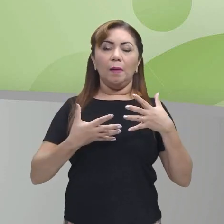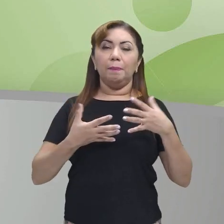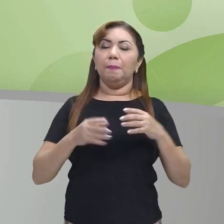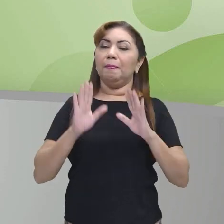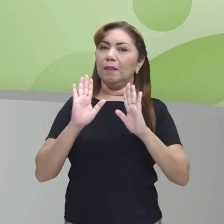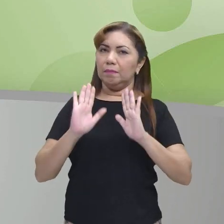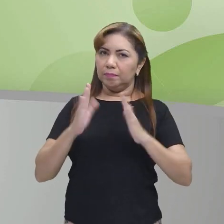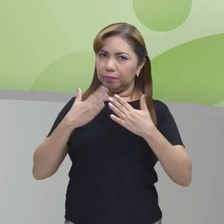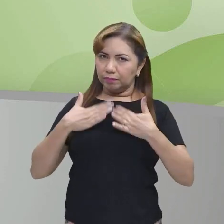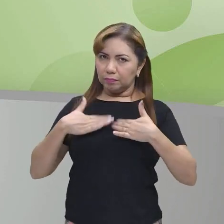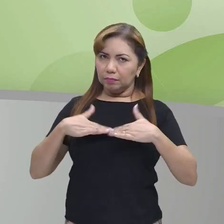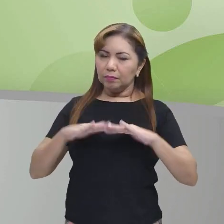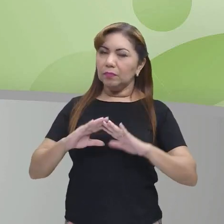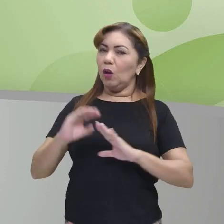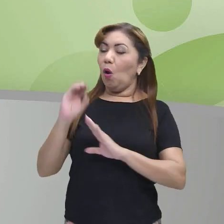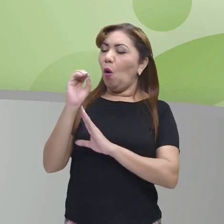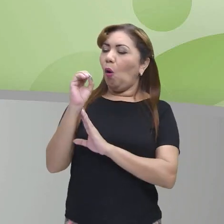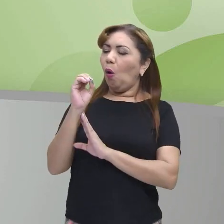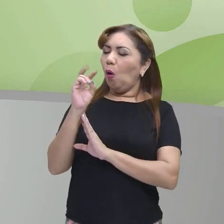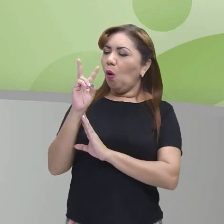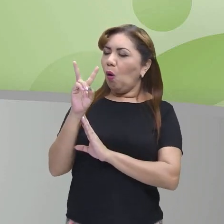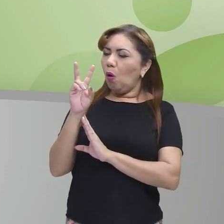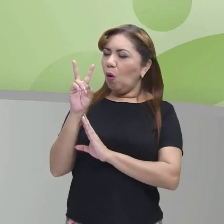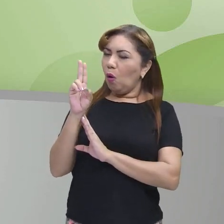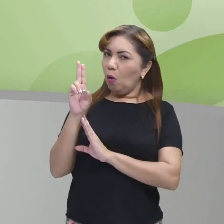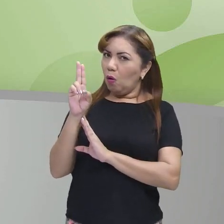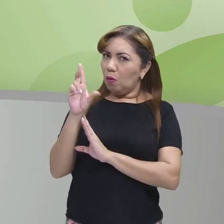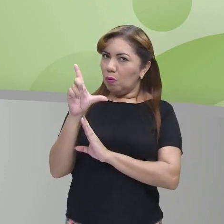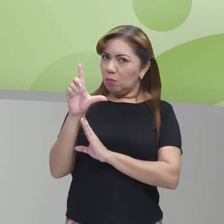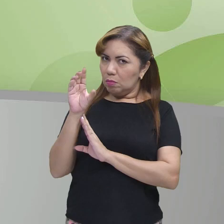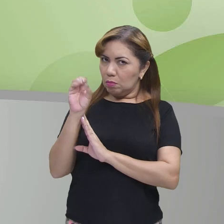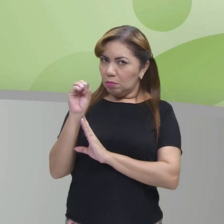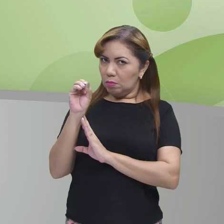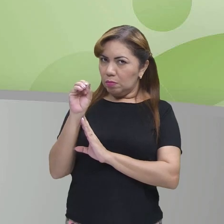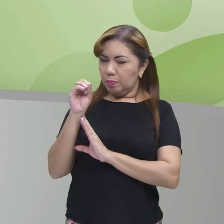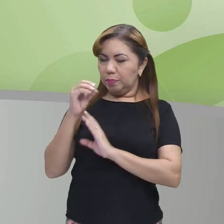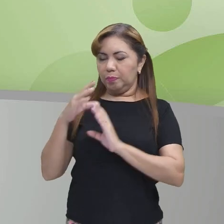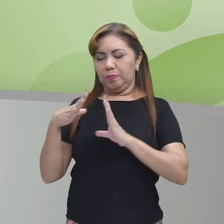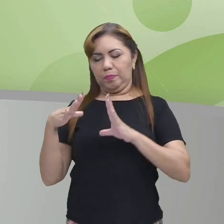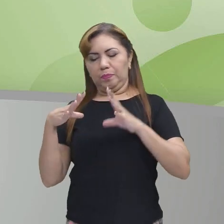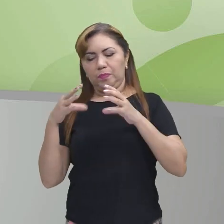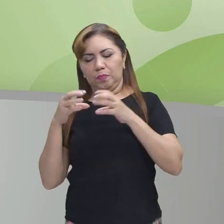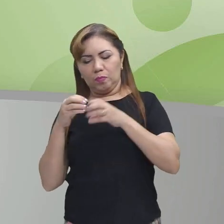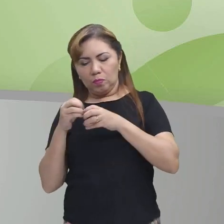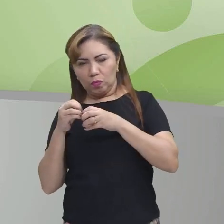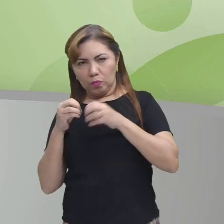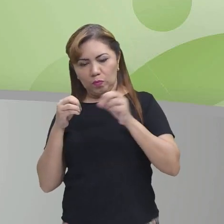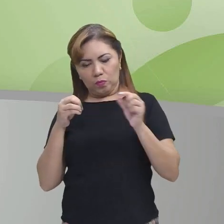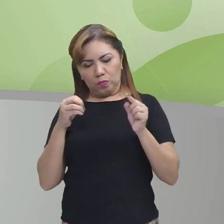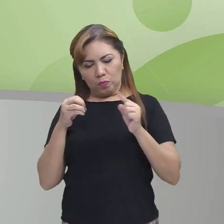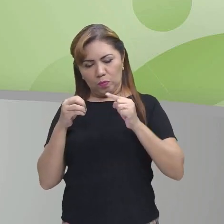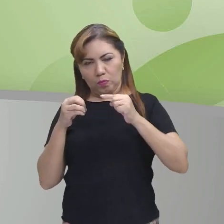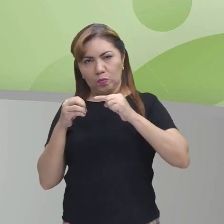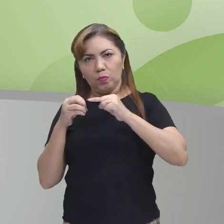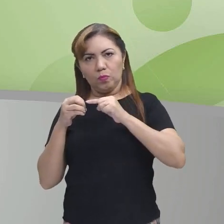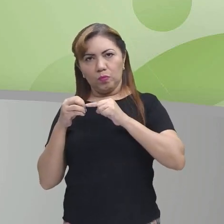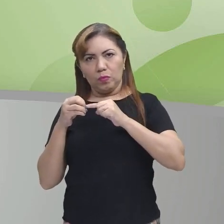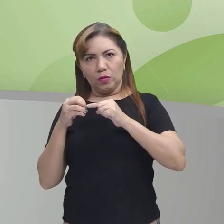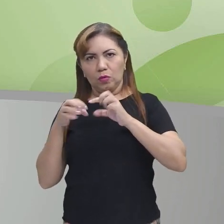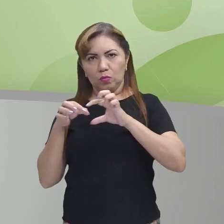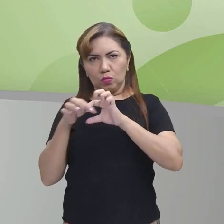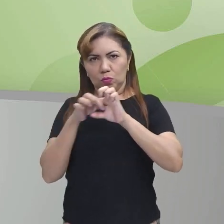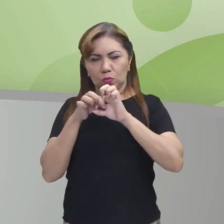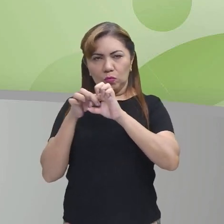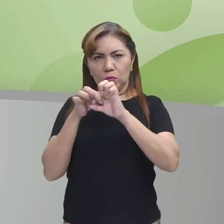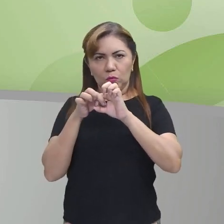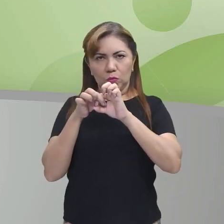da mulher e se desenvolvendo durante 9 meses até que o bebê nasce. Então, os dois órgãos sexuais,